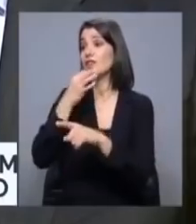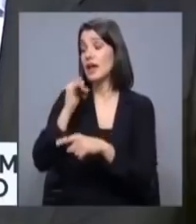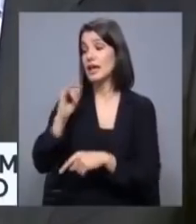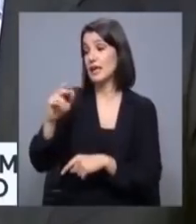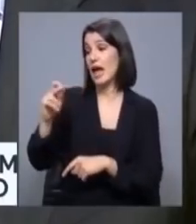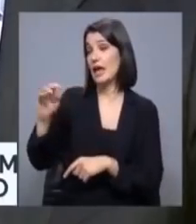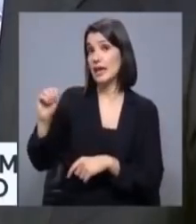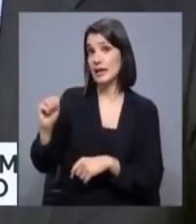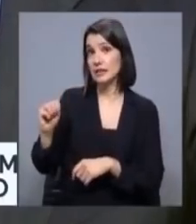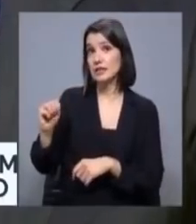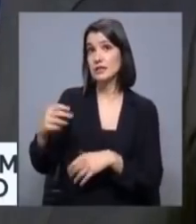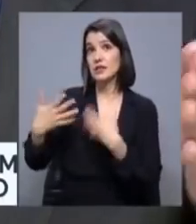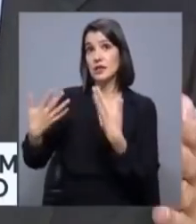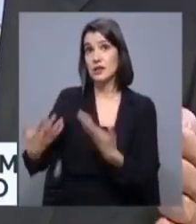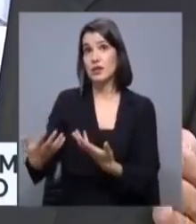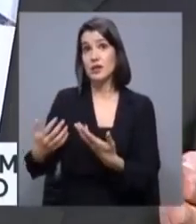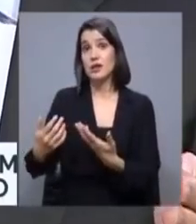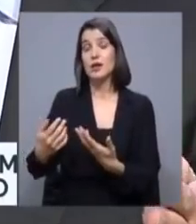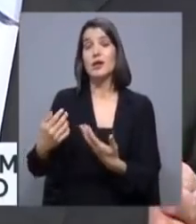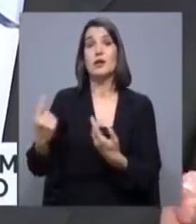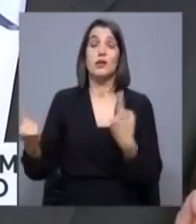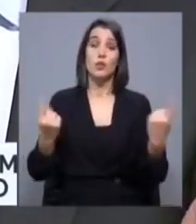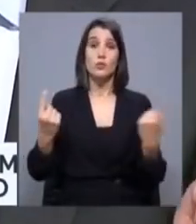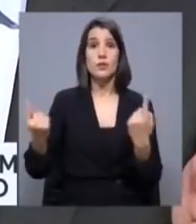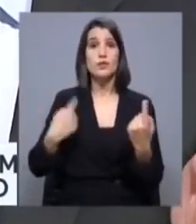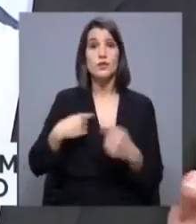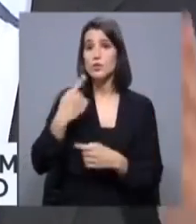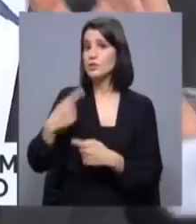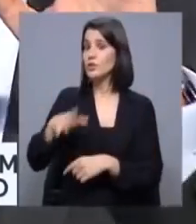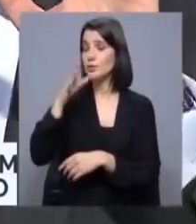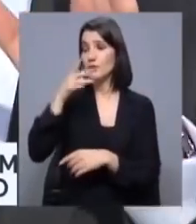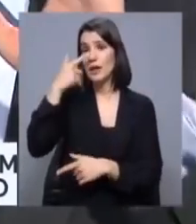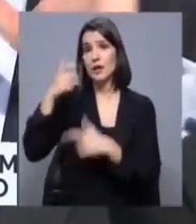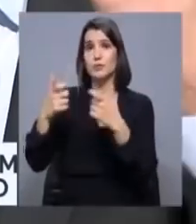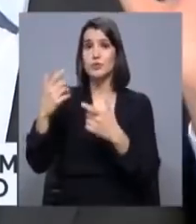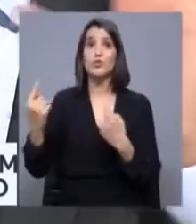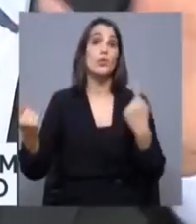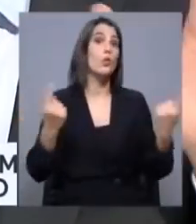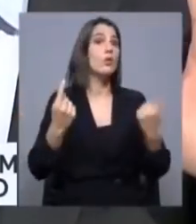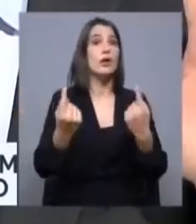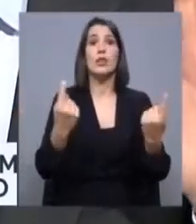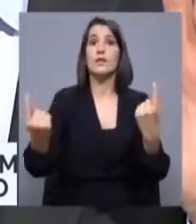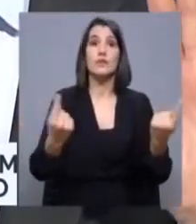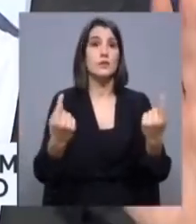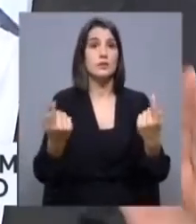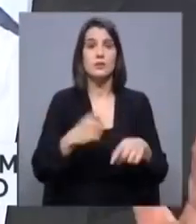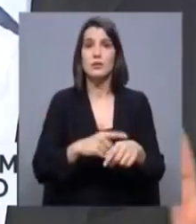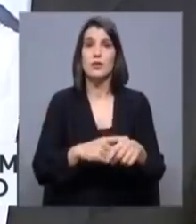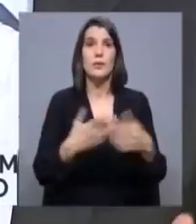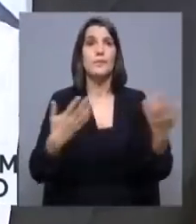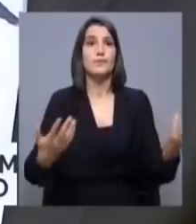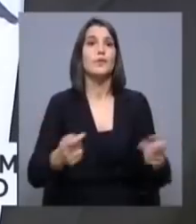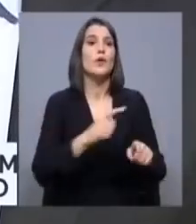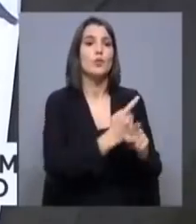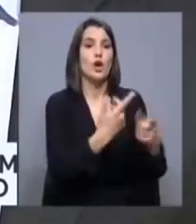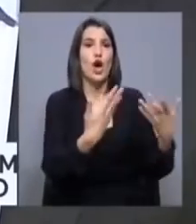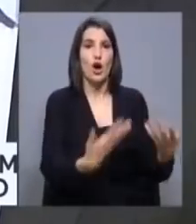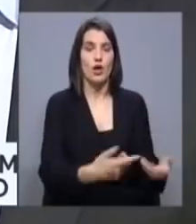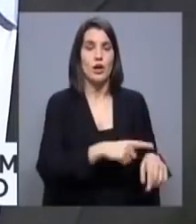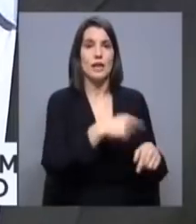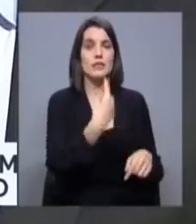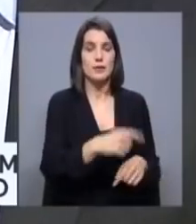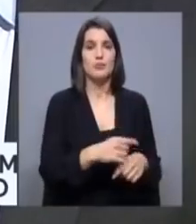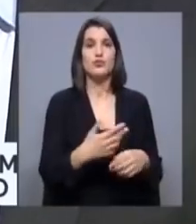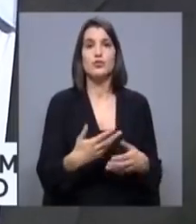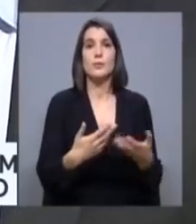são duas levantamento dos buracos nas paredes Então